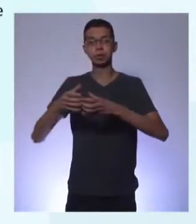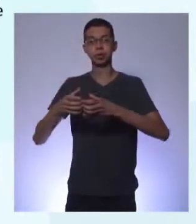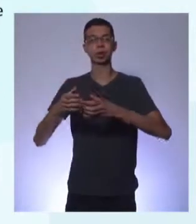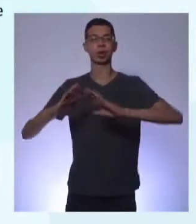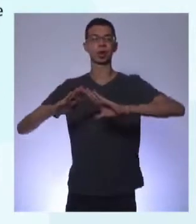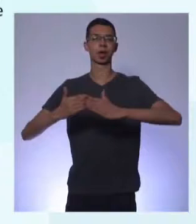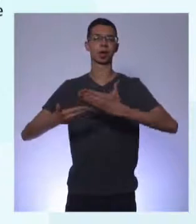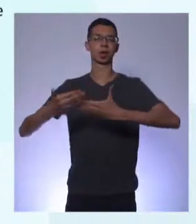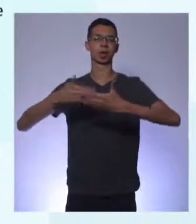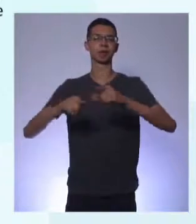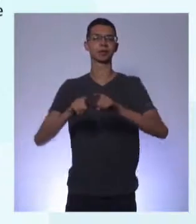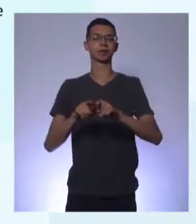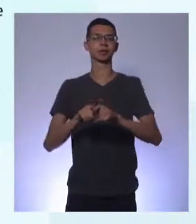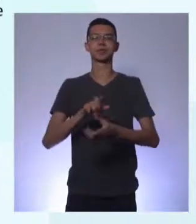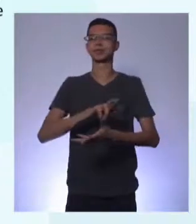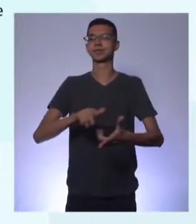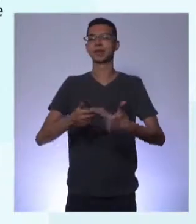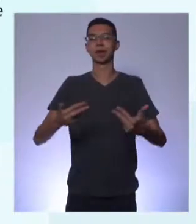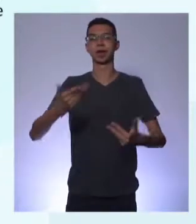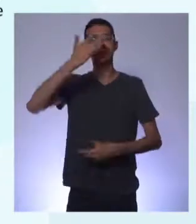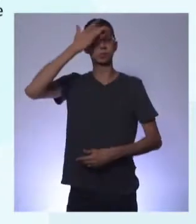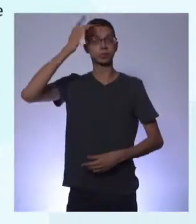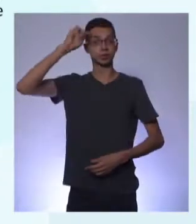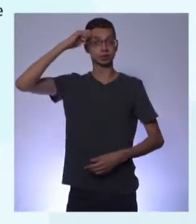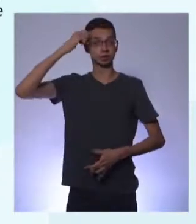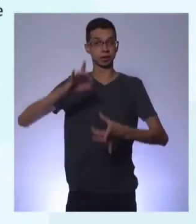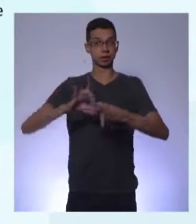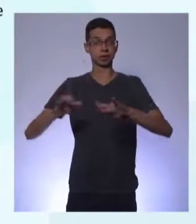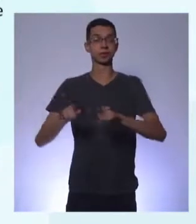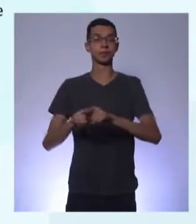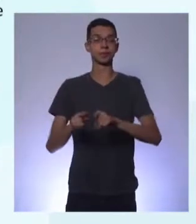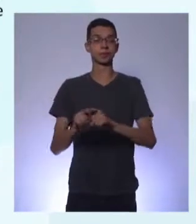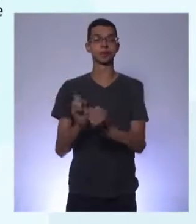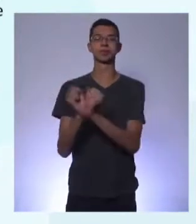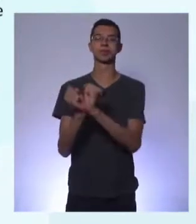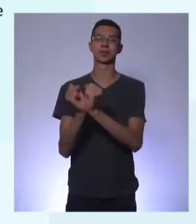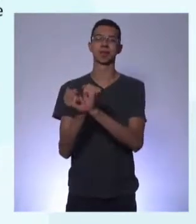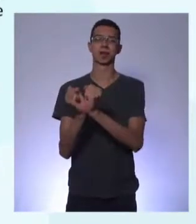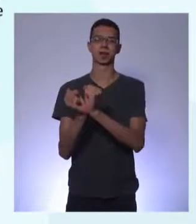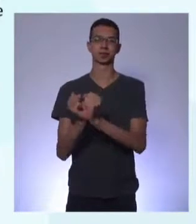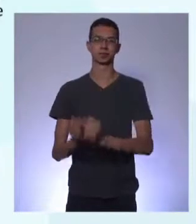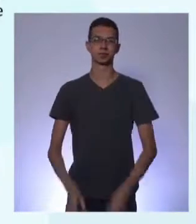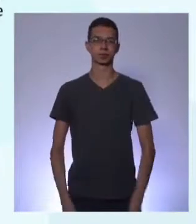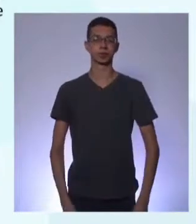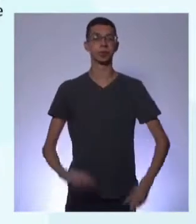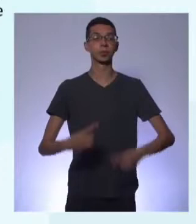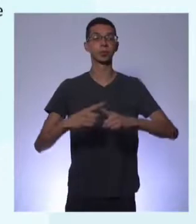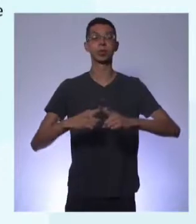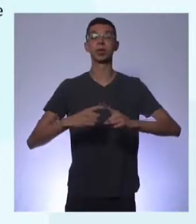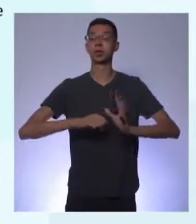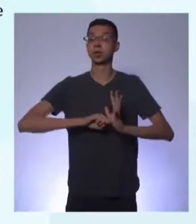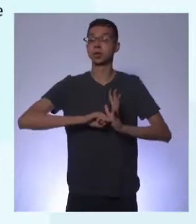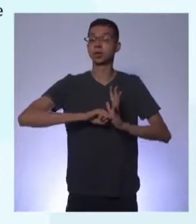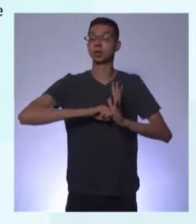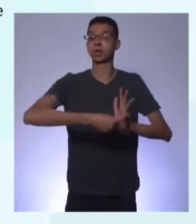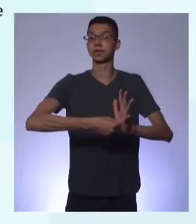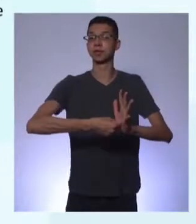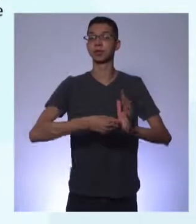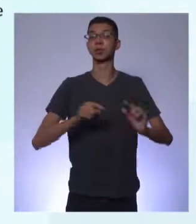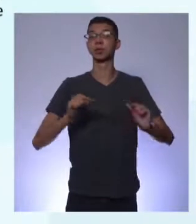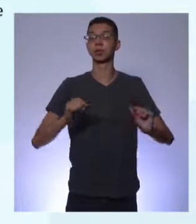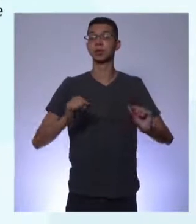e, sobretudo, os negros livres e escravizados. Defendiam a república e a